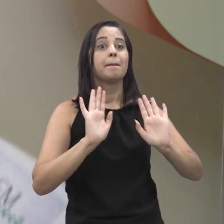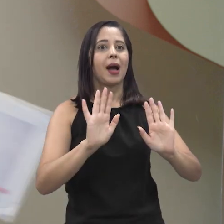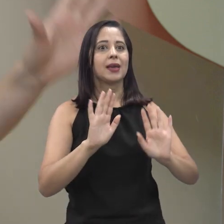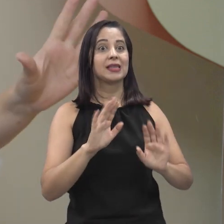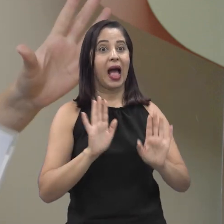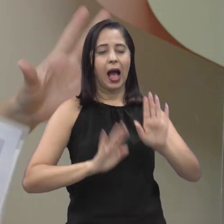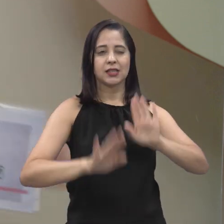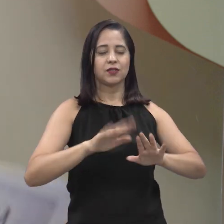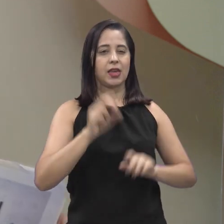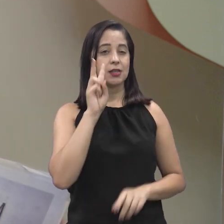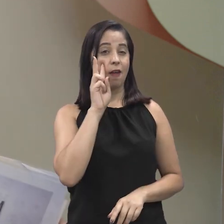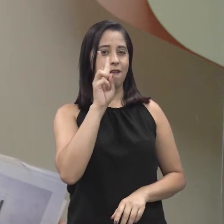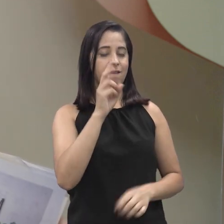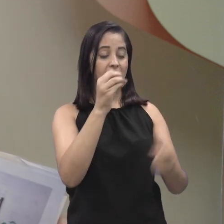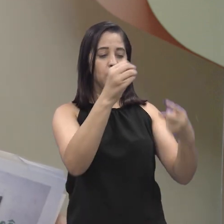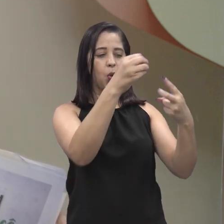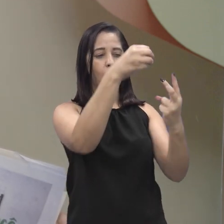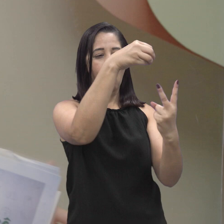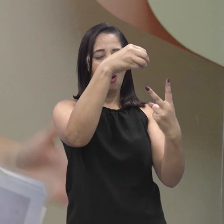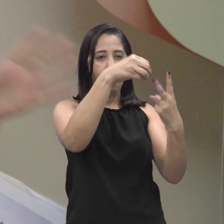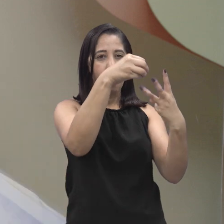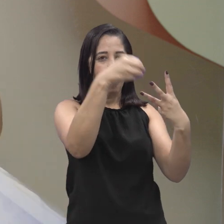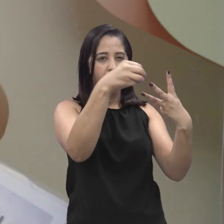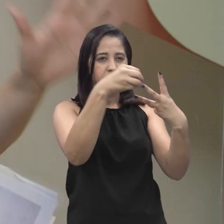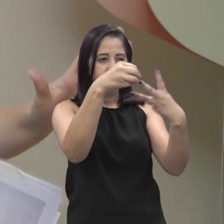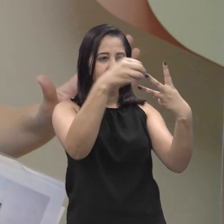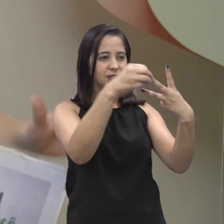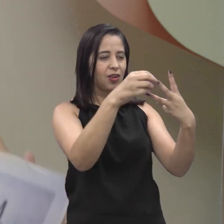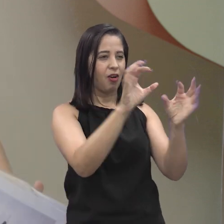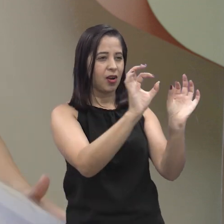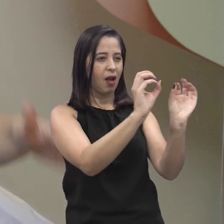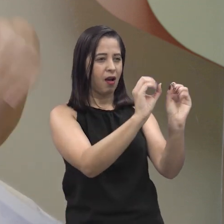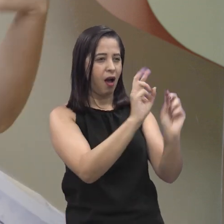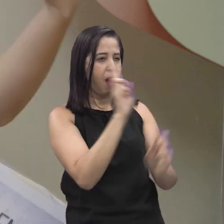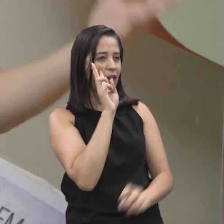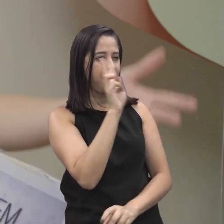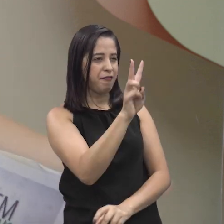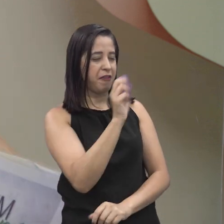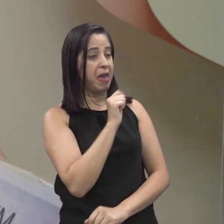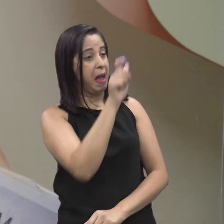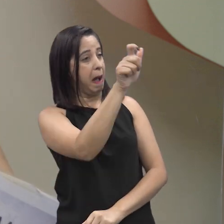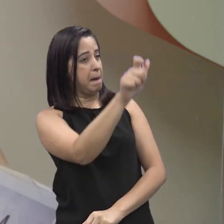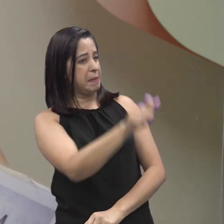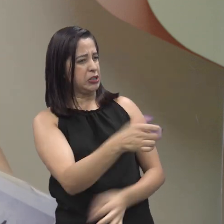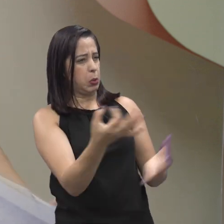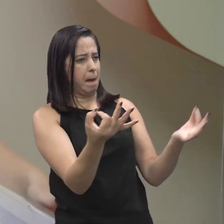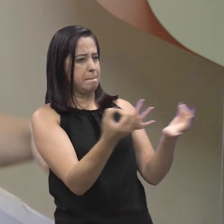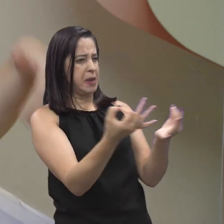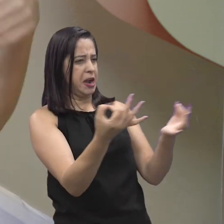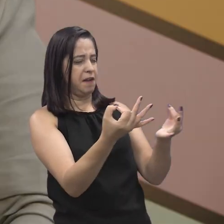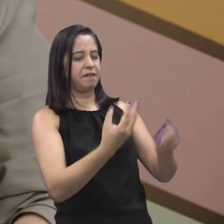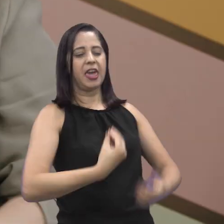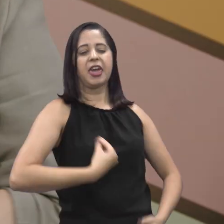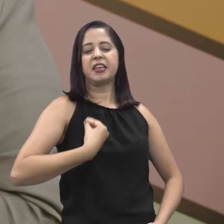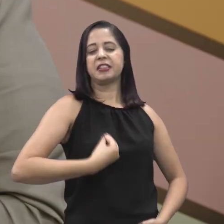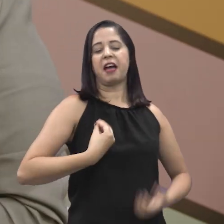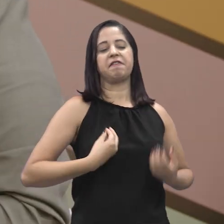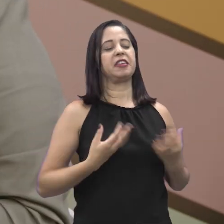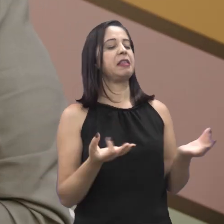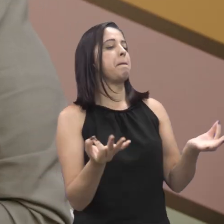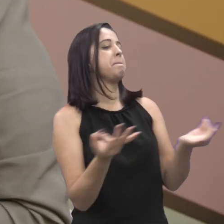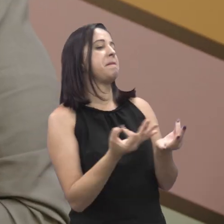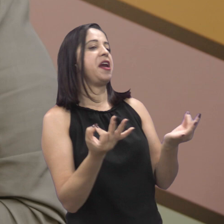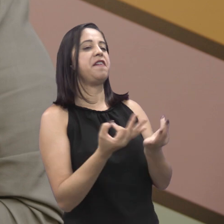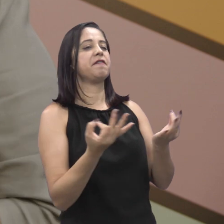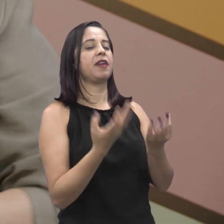rotina perfeita, né? Pessoas que vivem ali na plenitude, dormem mais de 8 horas por dia, Sim. conseguem acordar